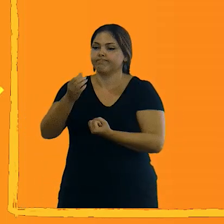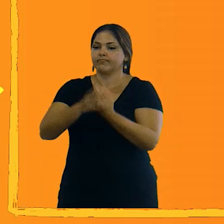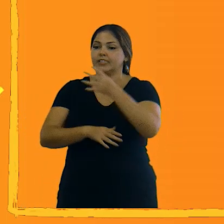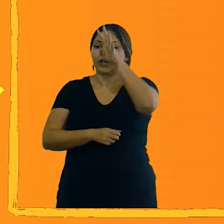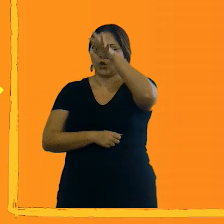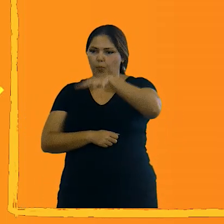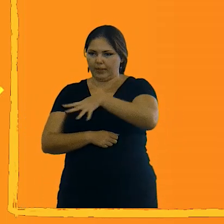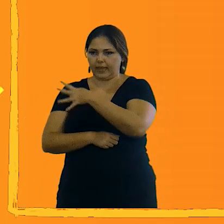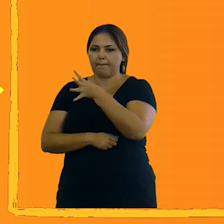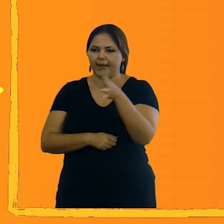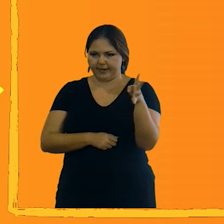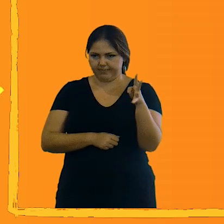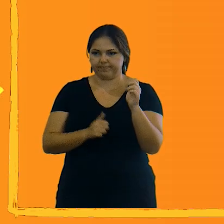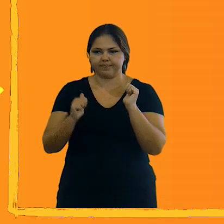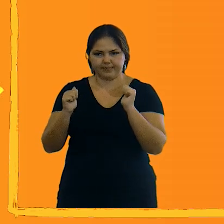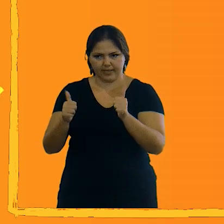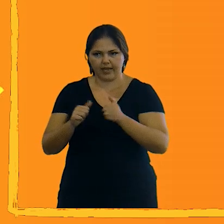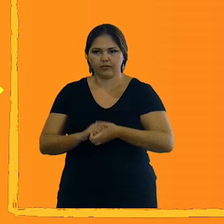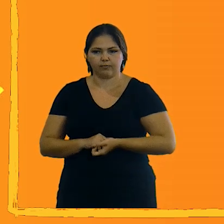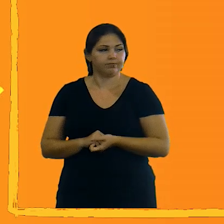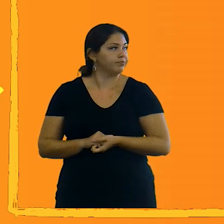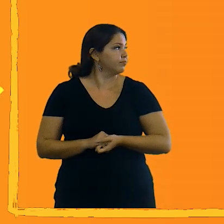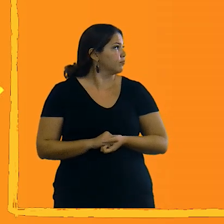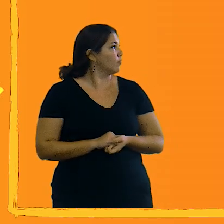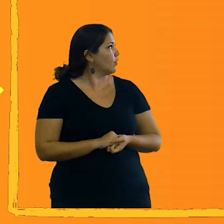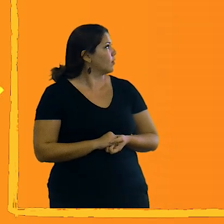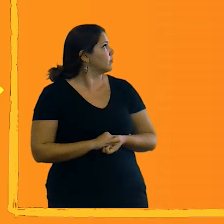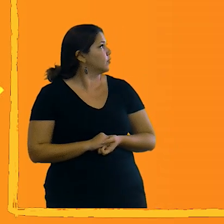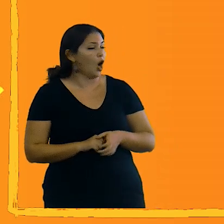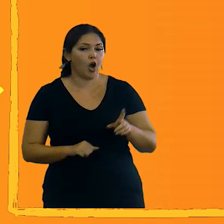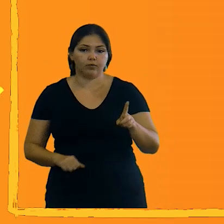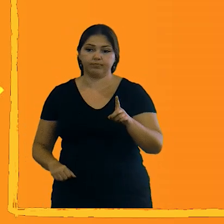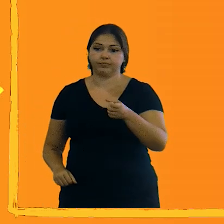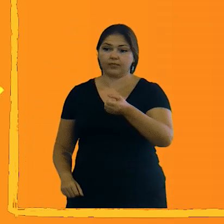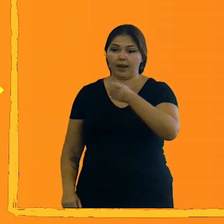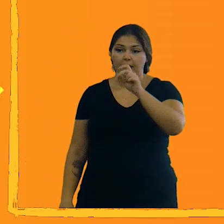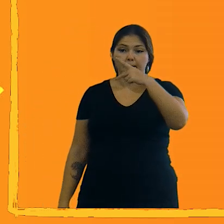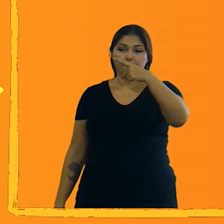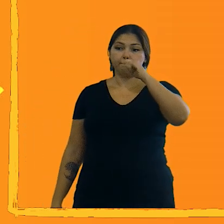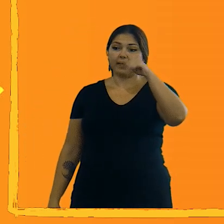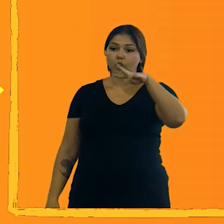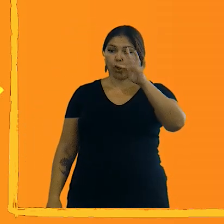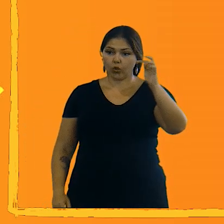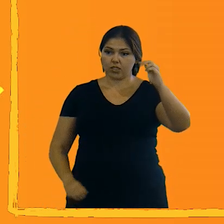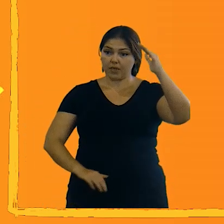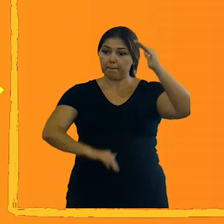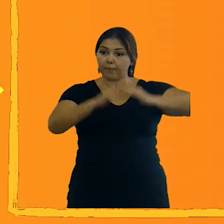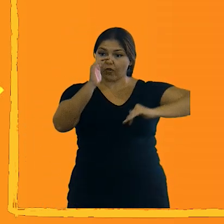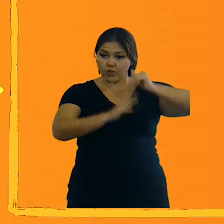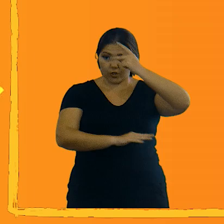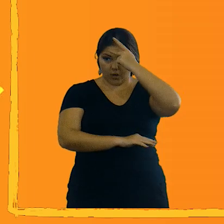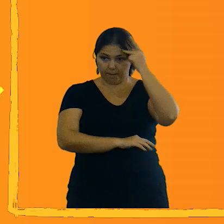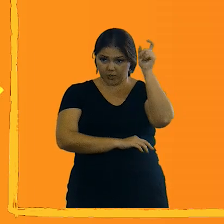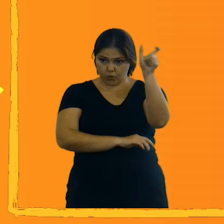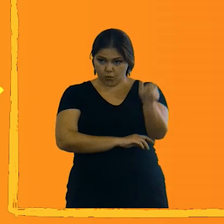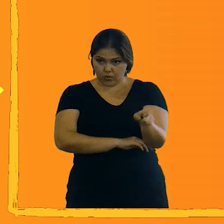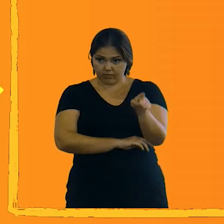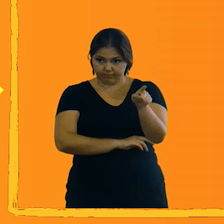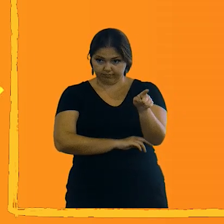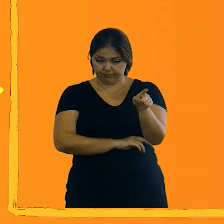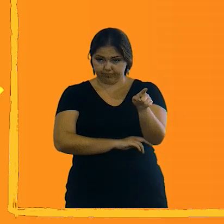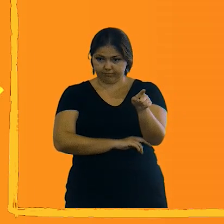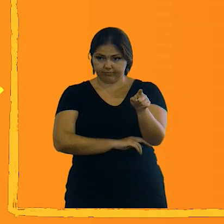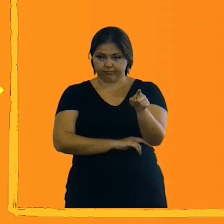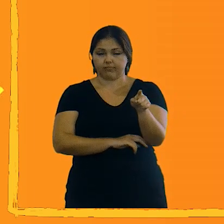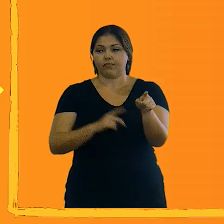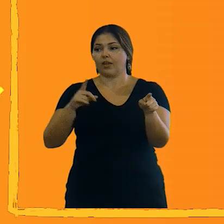demorará ó pintores galera olha para mim levanta a cabeça levanta a cabeça com um